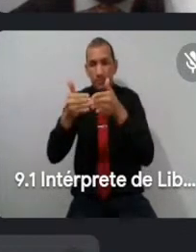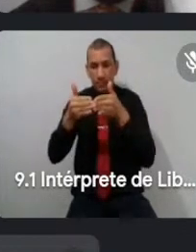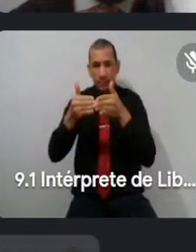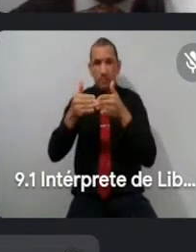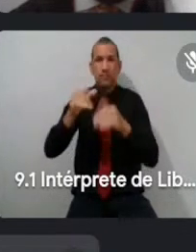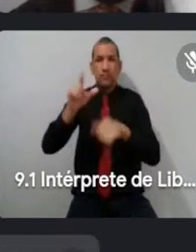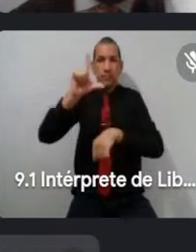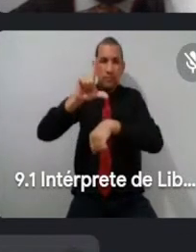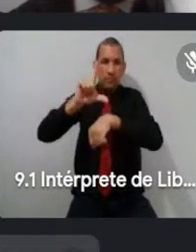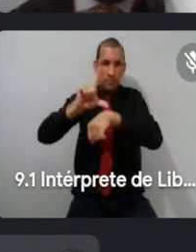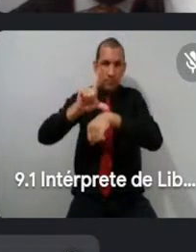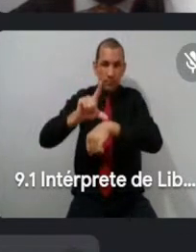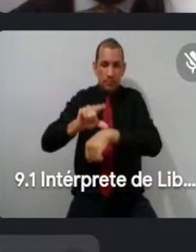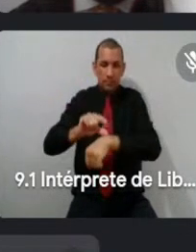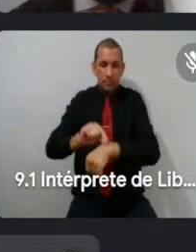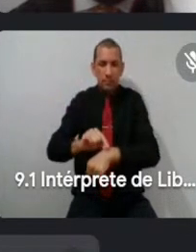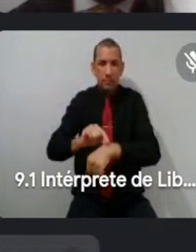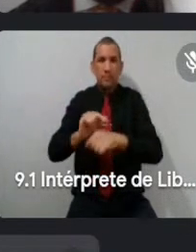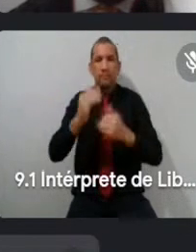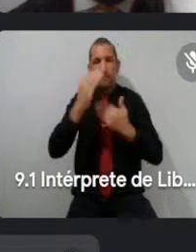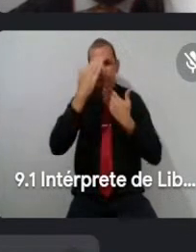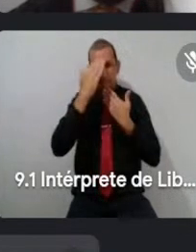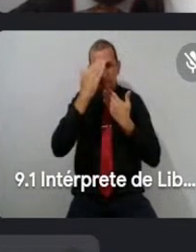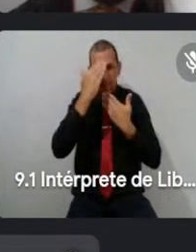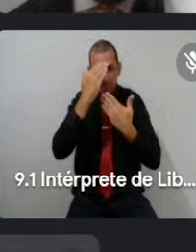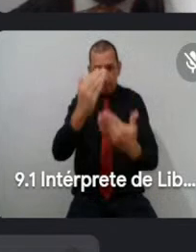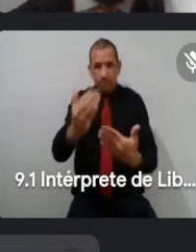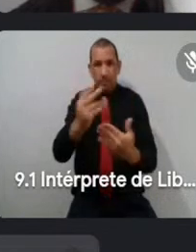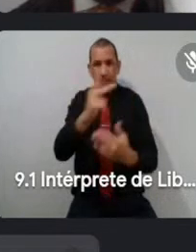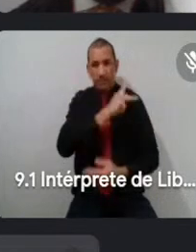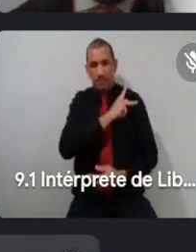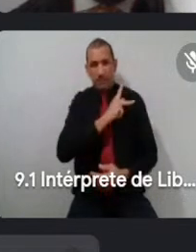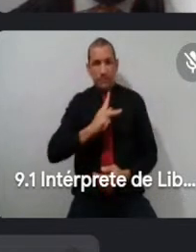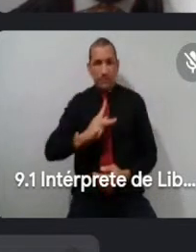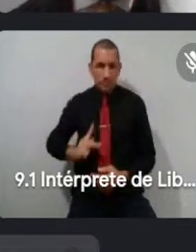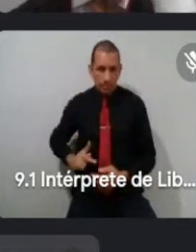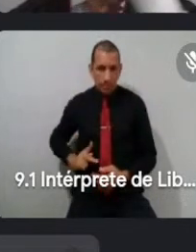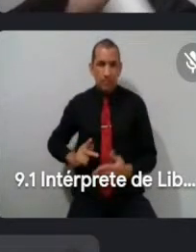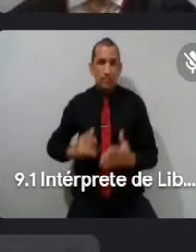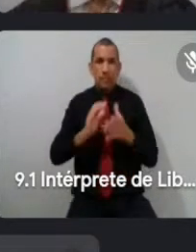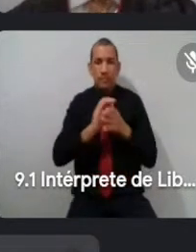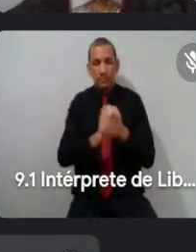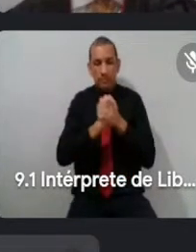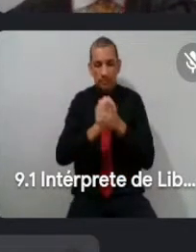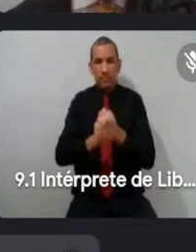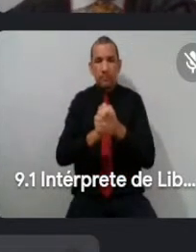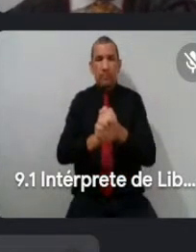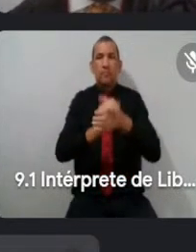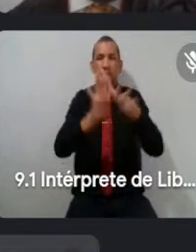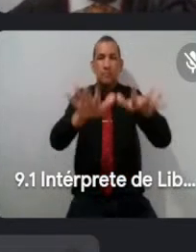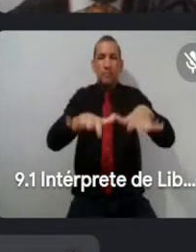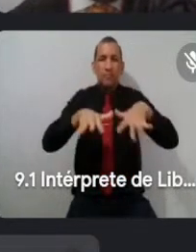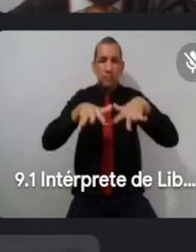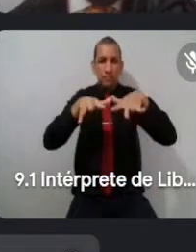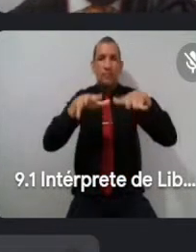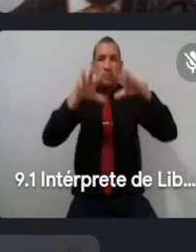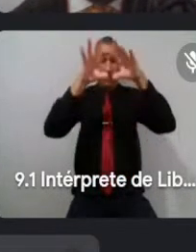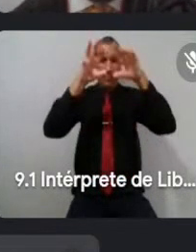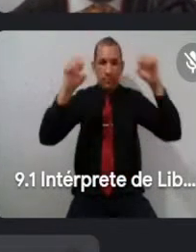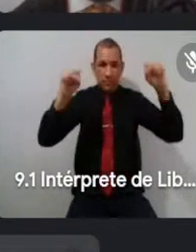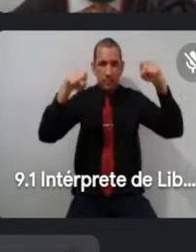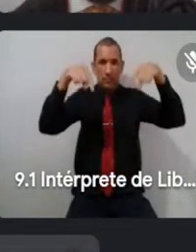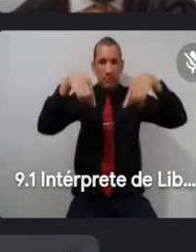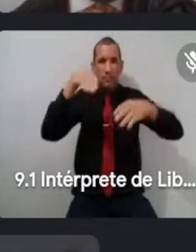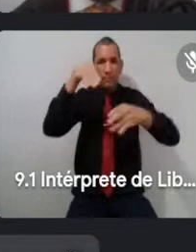tempo é muito obrigado seu presidente a pessoa que vossa excelência cumprimenta todo este egrégio Tribunal Regional Eleitoral